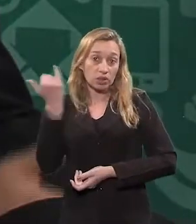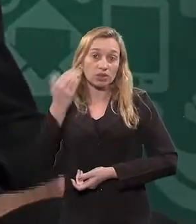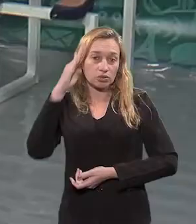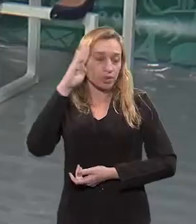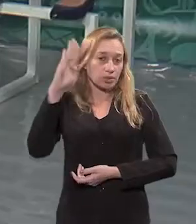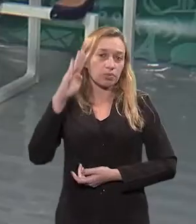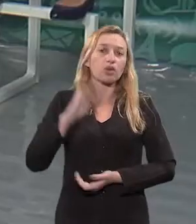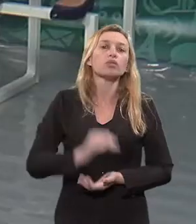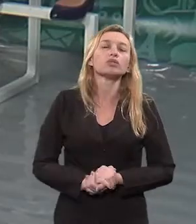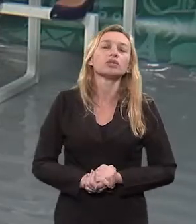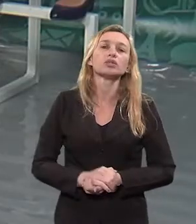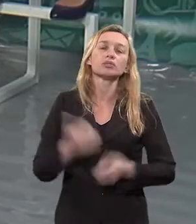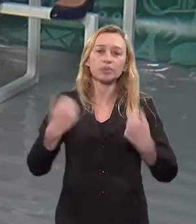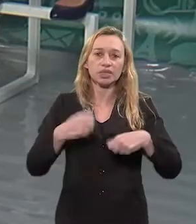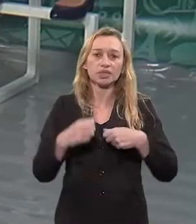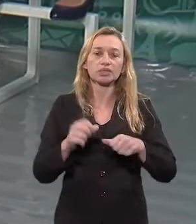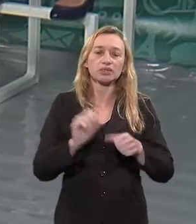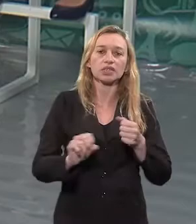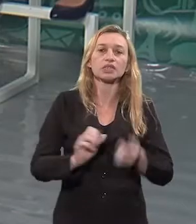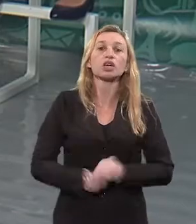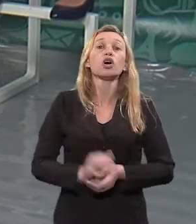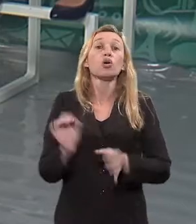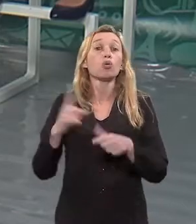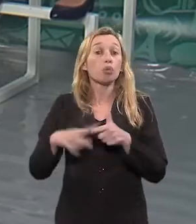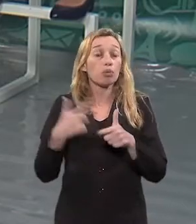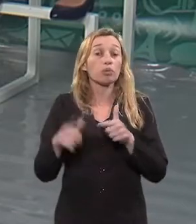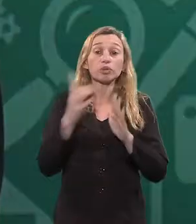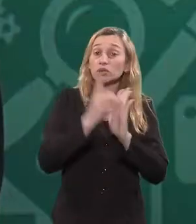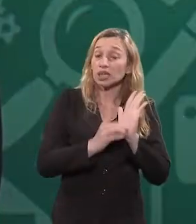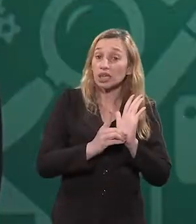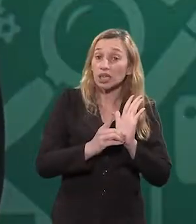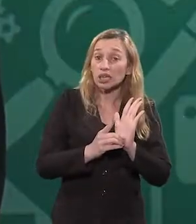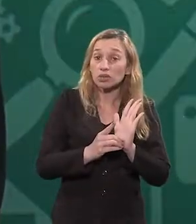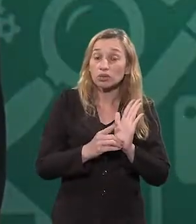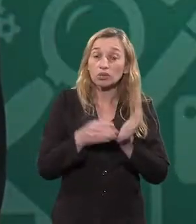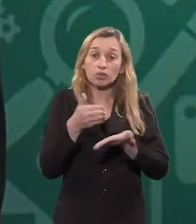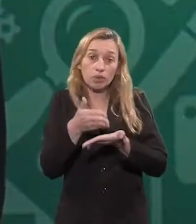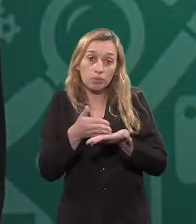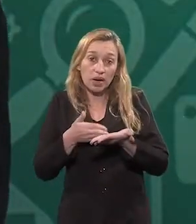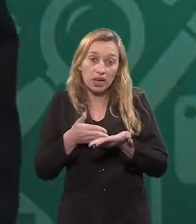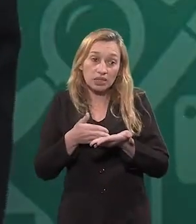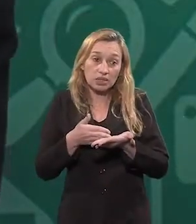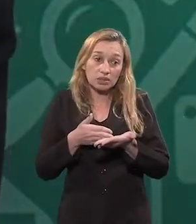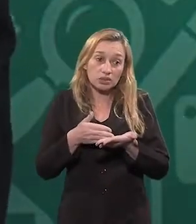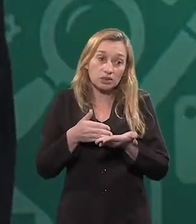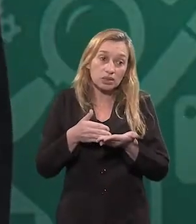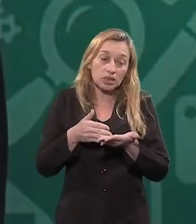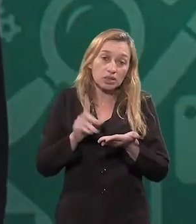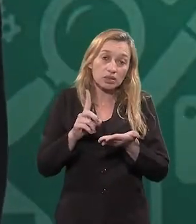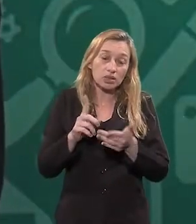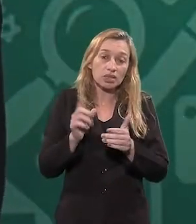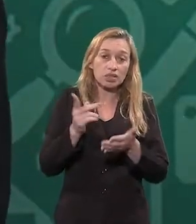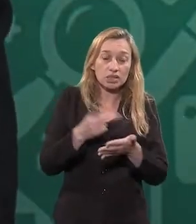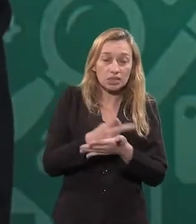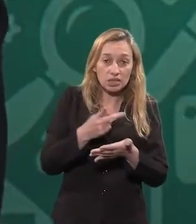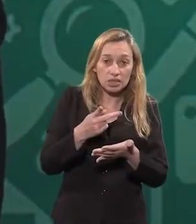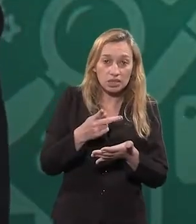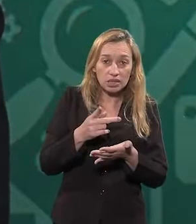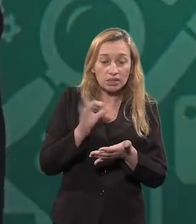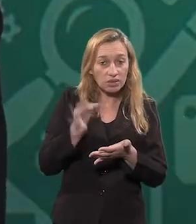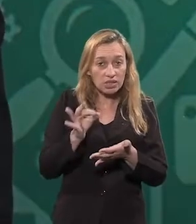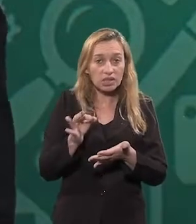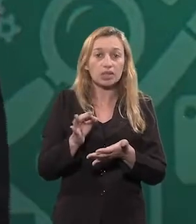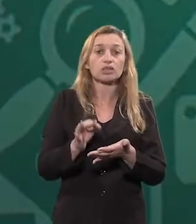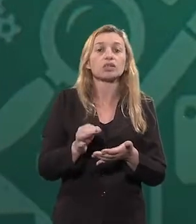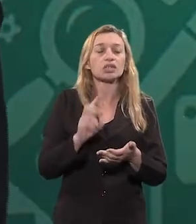é importante, ela é fundamental, precisa ser feito. O problema é que o decreto, ele parte de premissas equivocadas, né? Quem faz a leitura